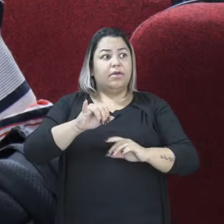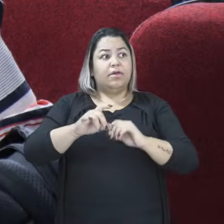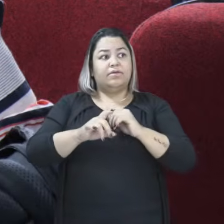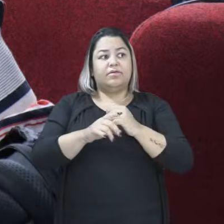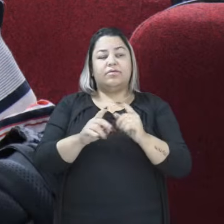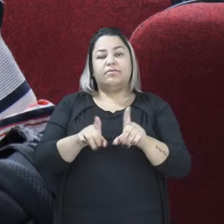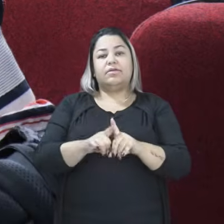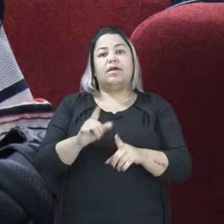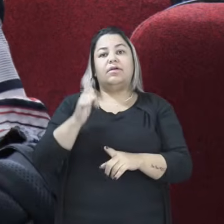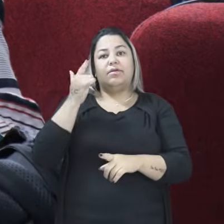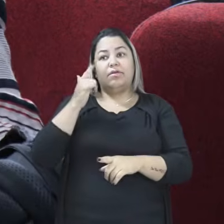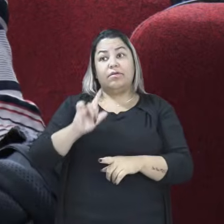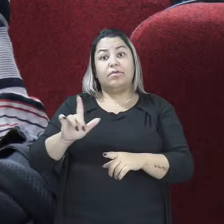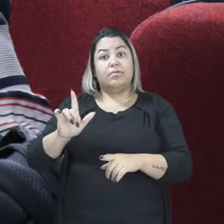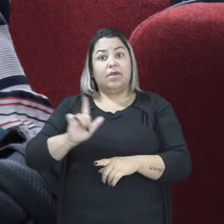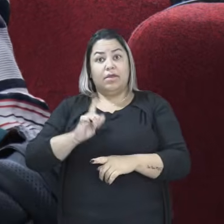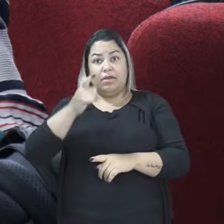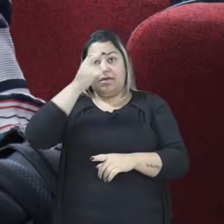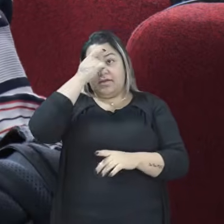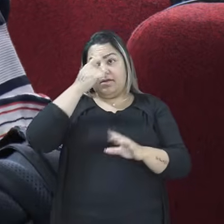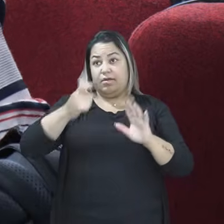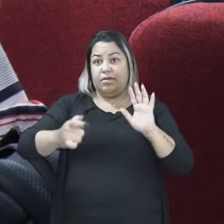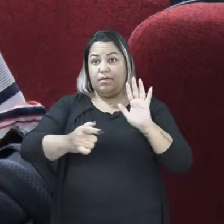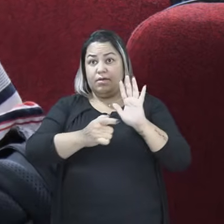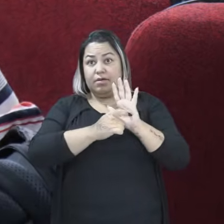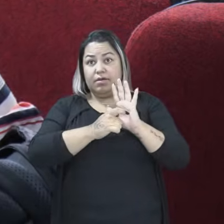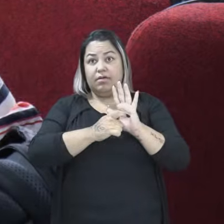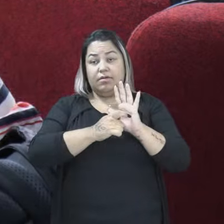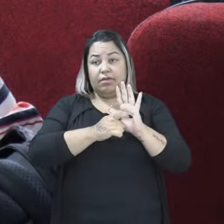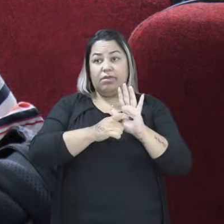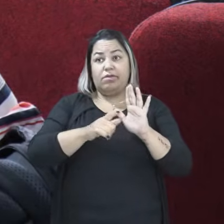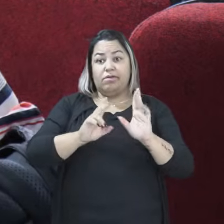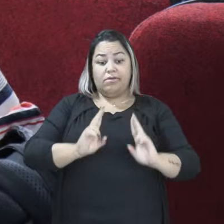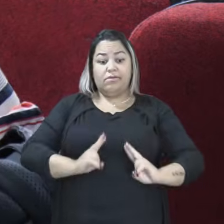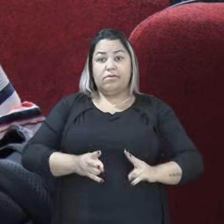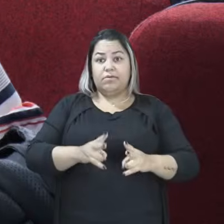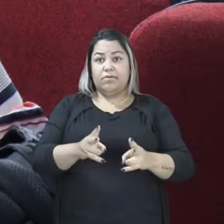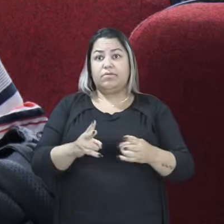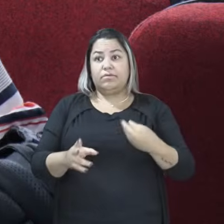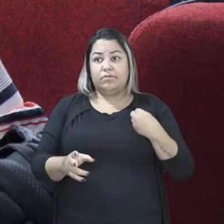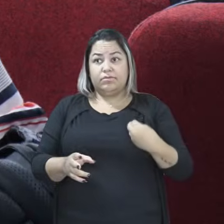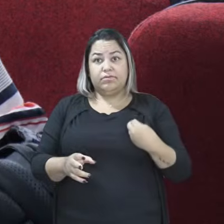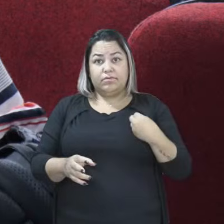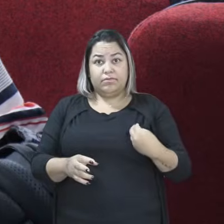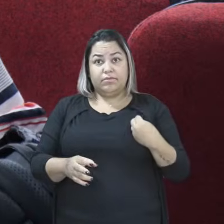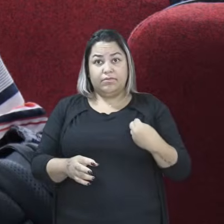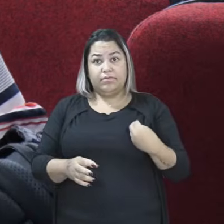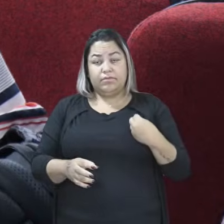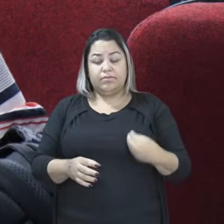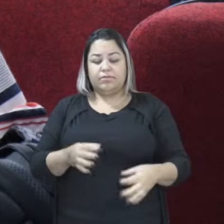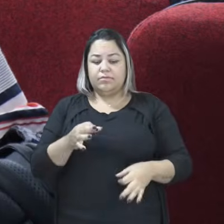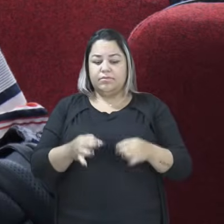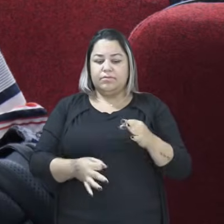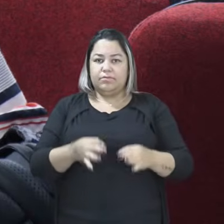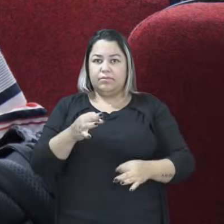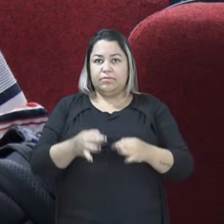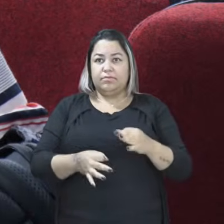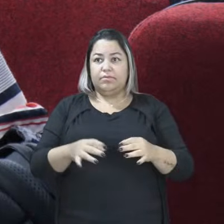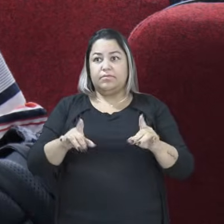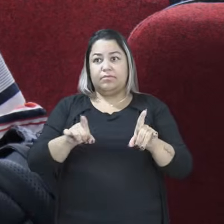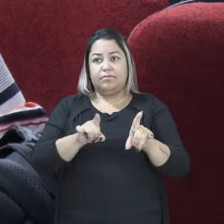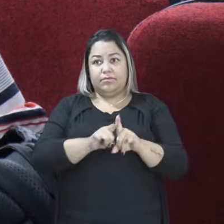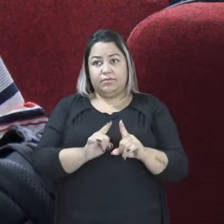de inteligência artificial. O Edinho disse que continua na linha de frente da questão da justiça tributária, mas eu queria